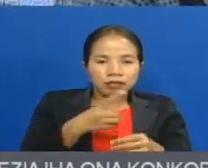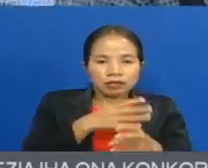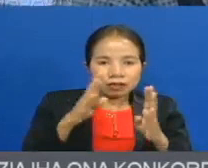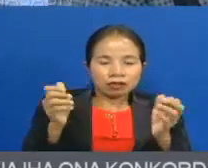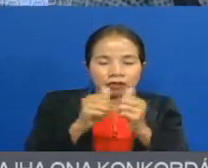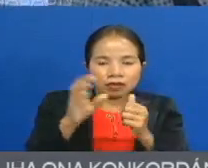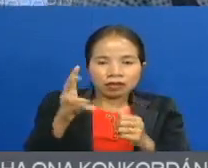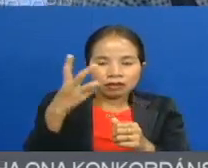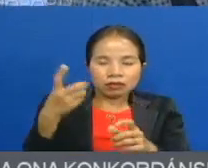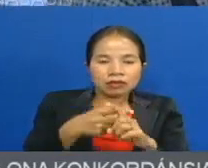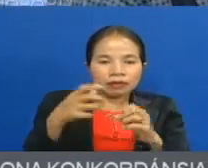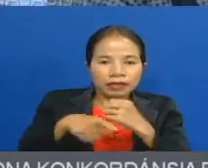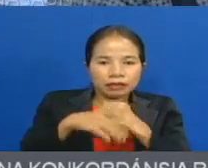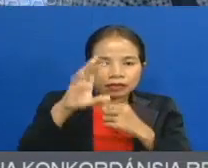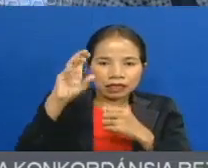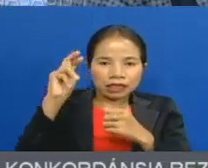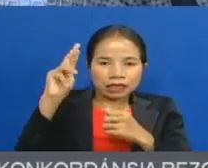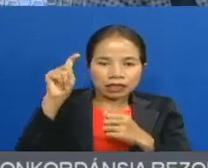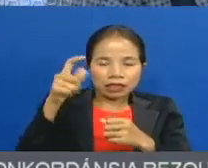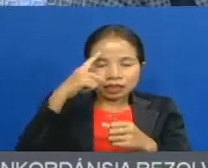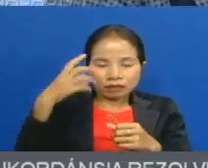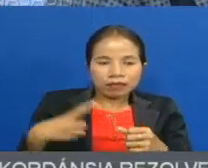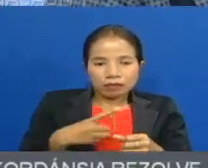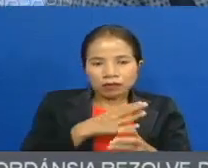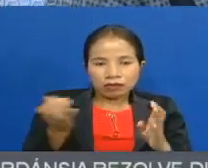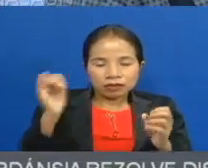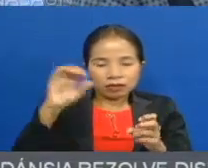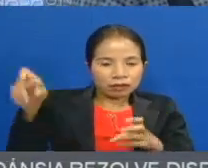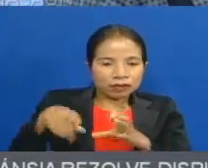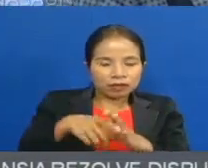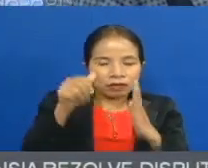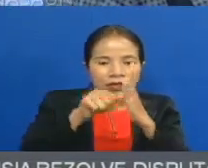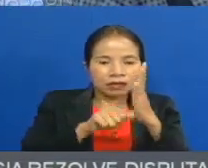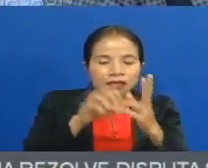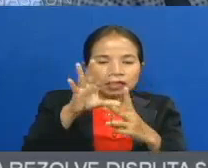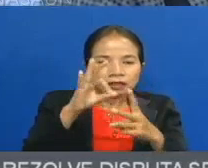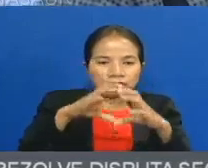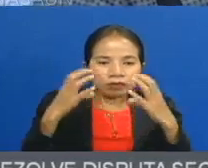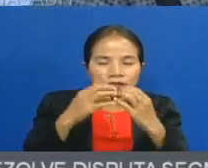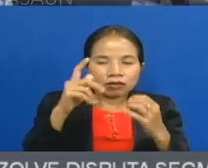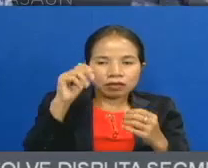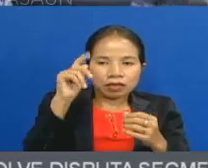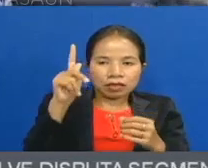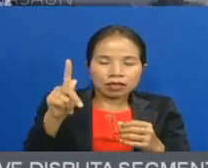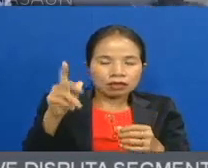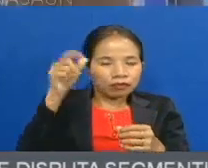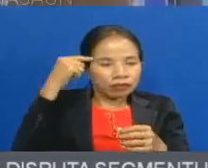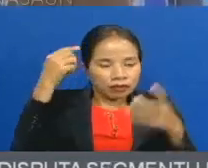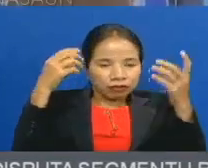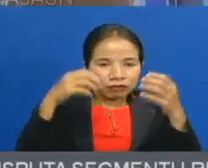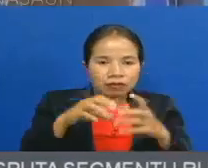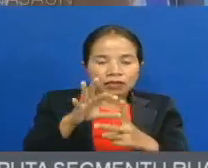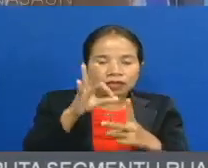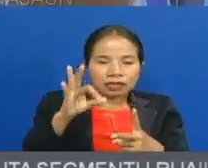Sanulu Resinen husi bancada SNRT tamba deputado Cyril Lamarca presença e agenda eleição ba comissário CAC nebe governo designa